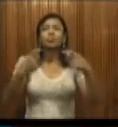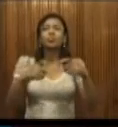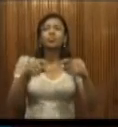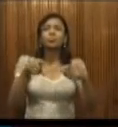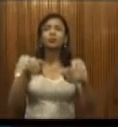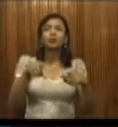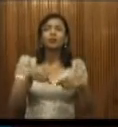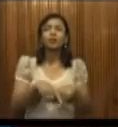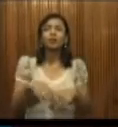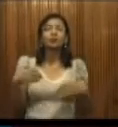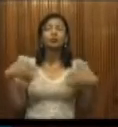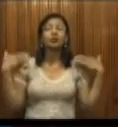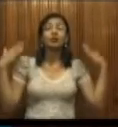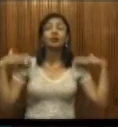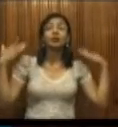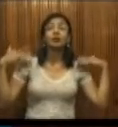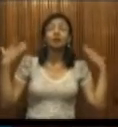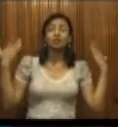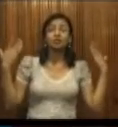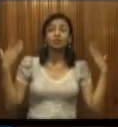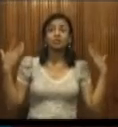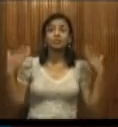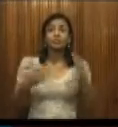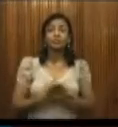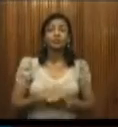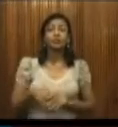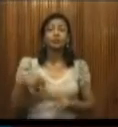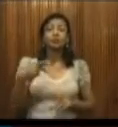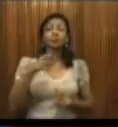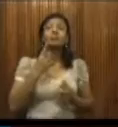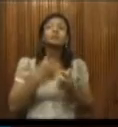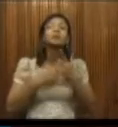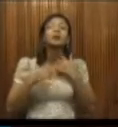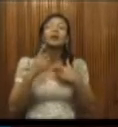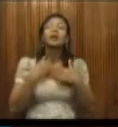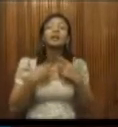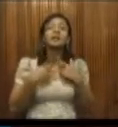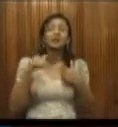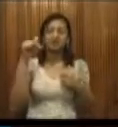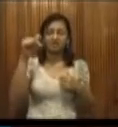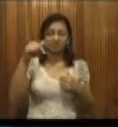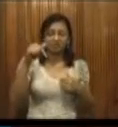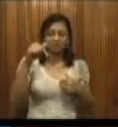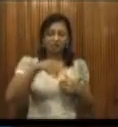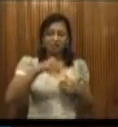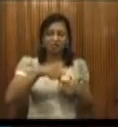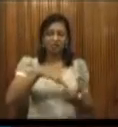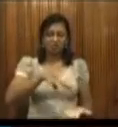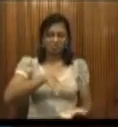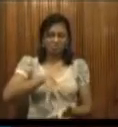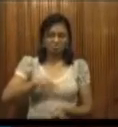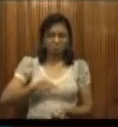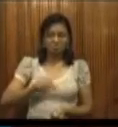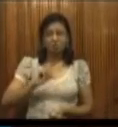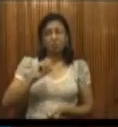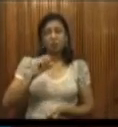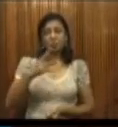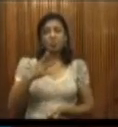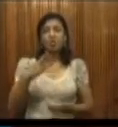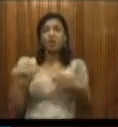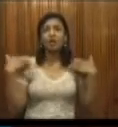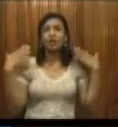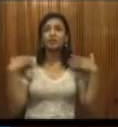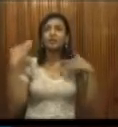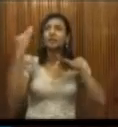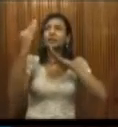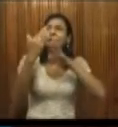realmente a sua alegria. A minha satisfação está em ter o melhor dessa vida, ou a minha satisfação está na presença de